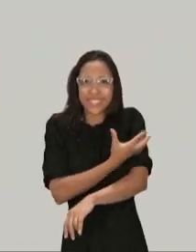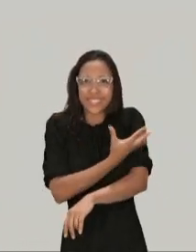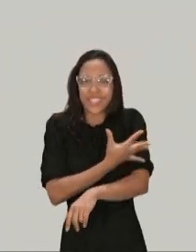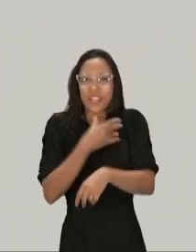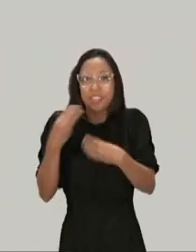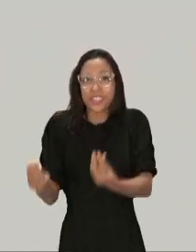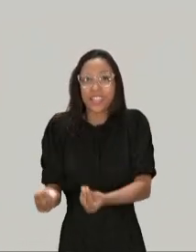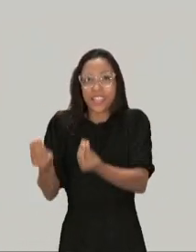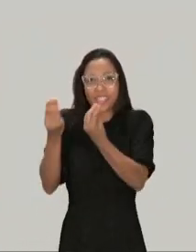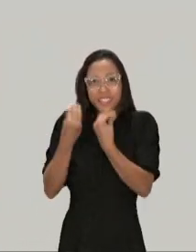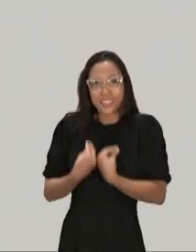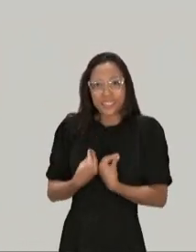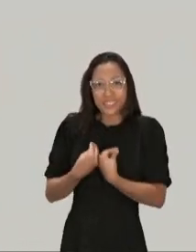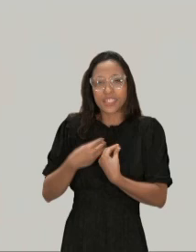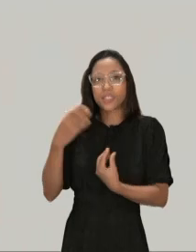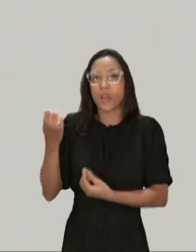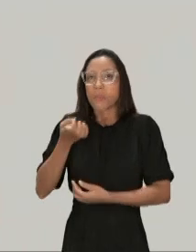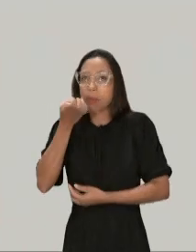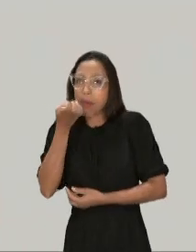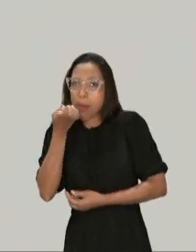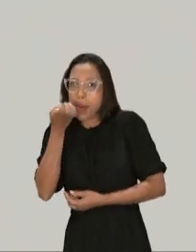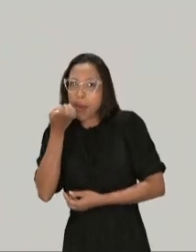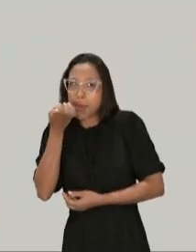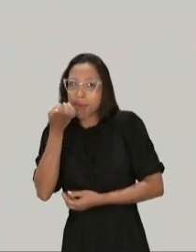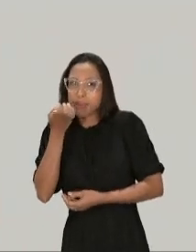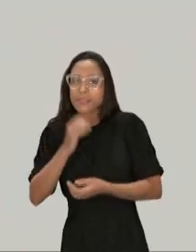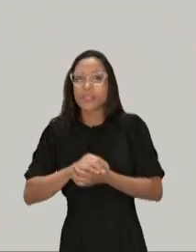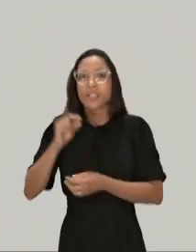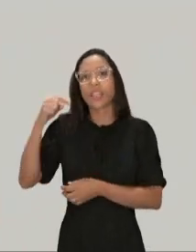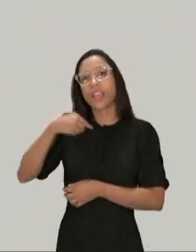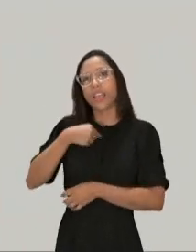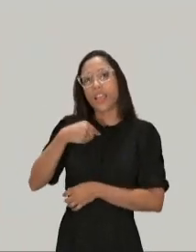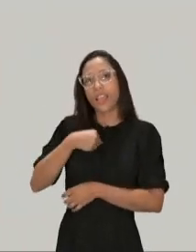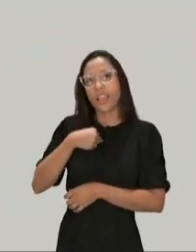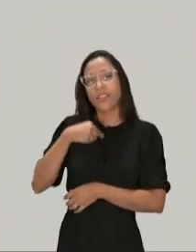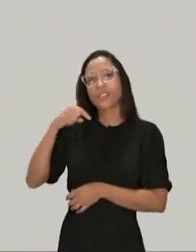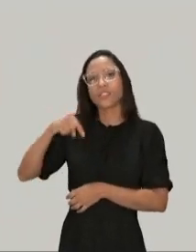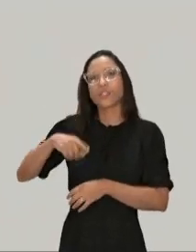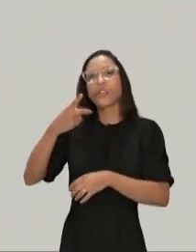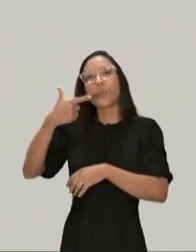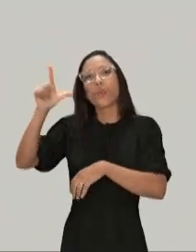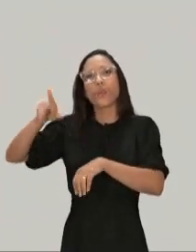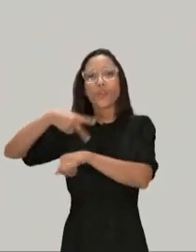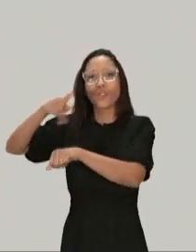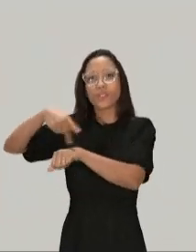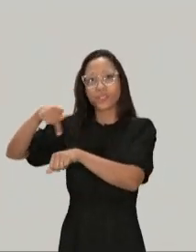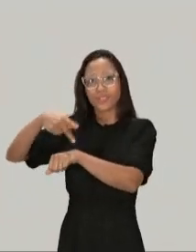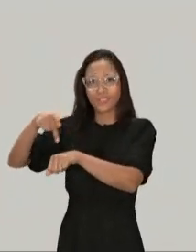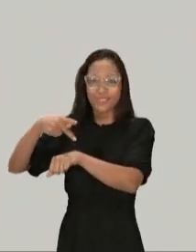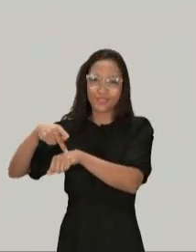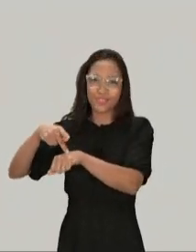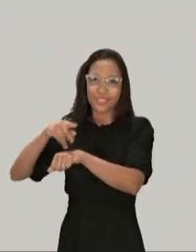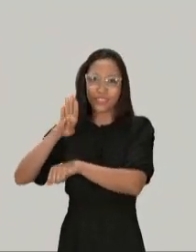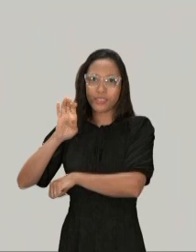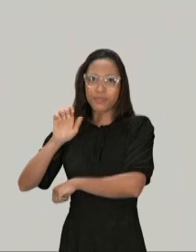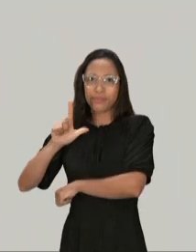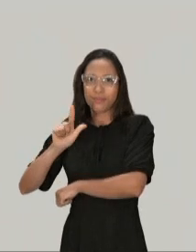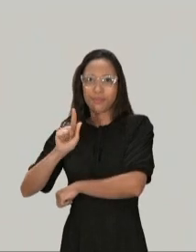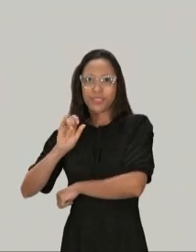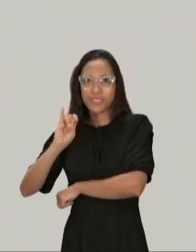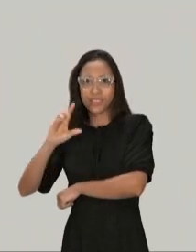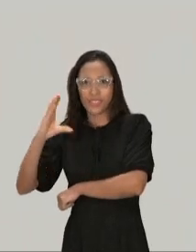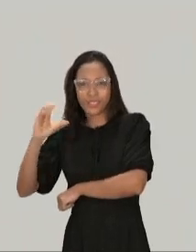por meio deste áudio, gravado aqui em Bruxelas, capital do Reino da Bélgica e da União Europeia, em função da